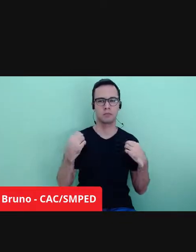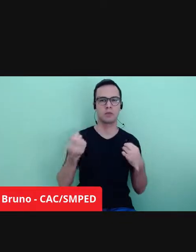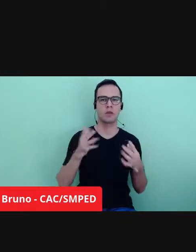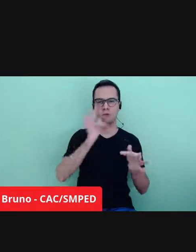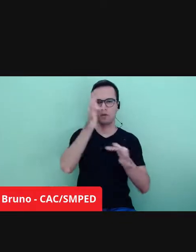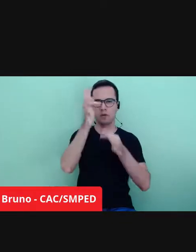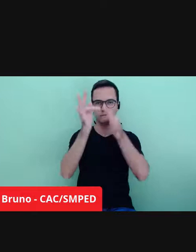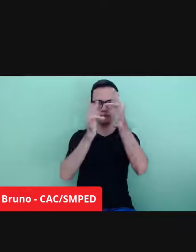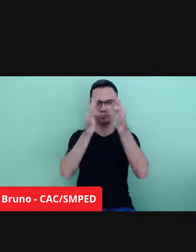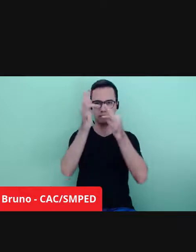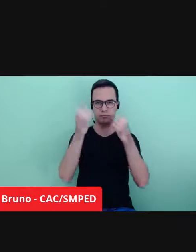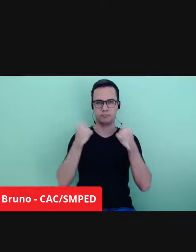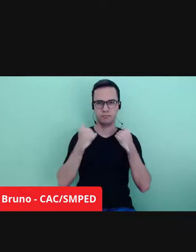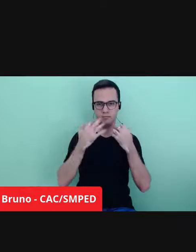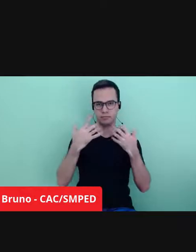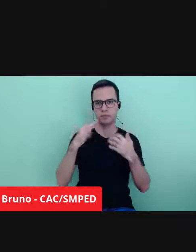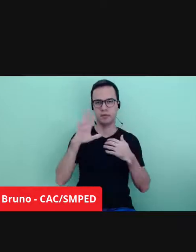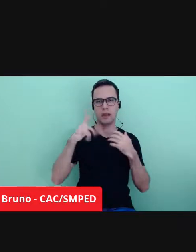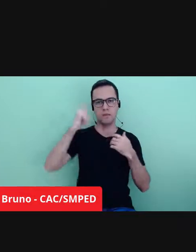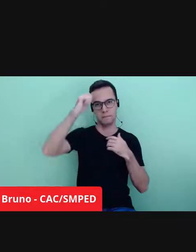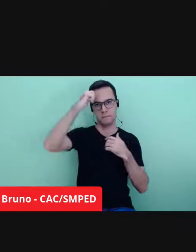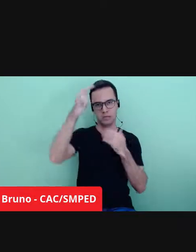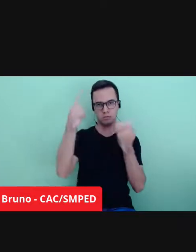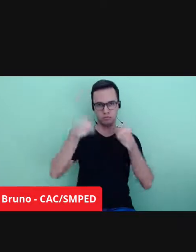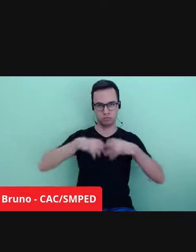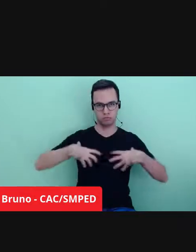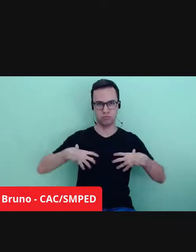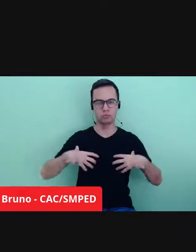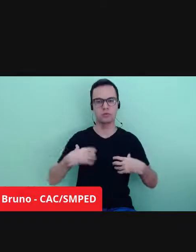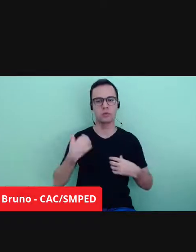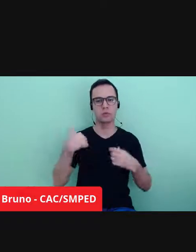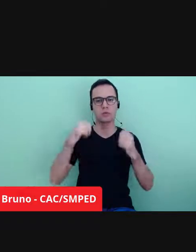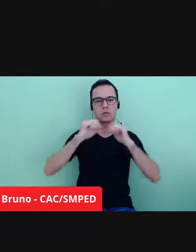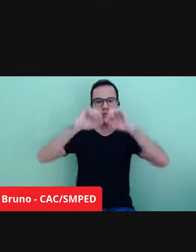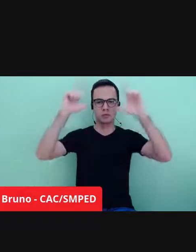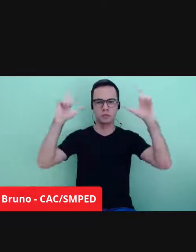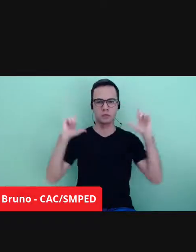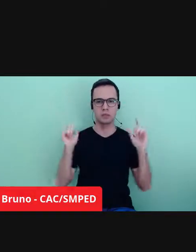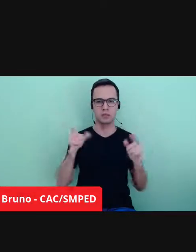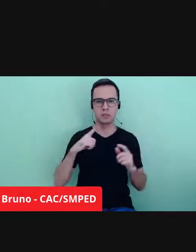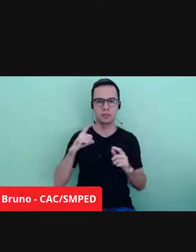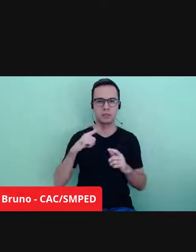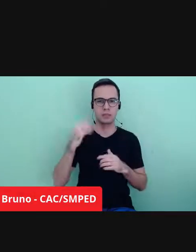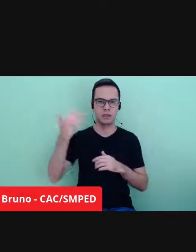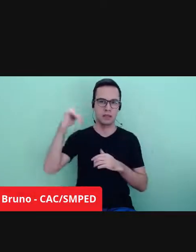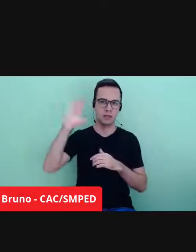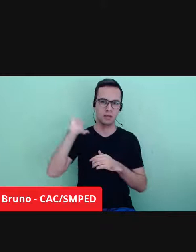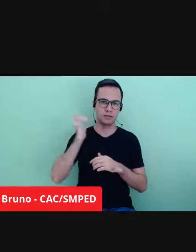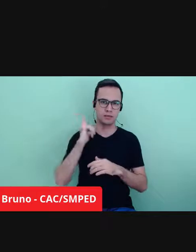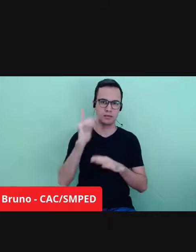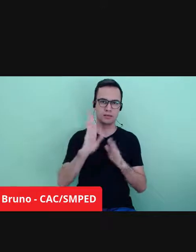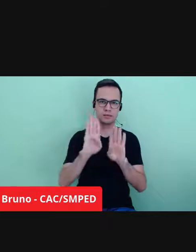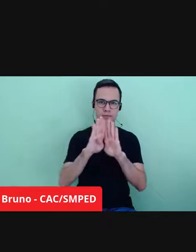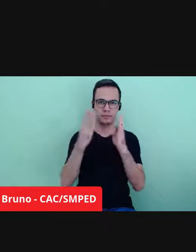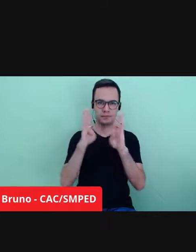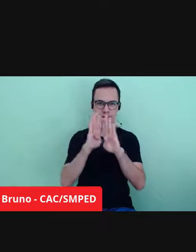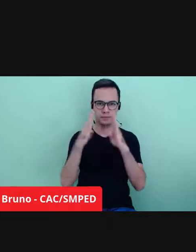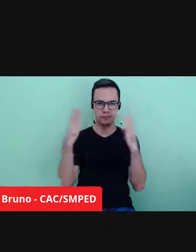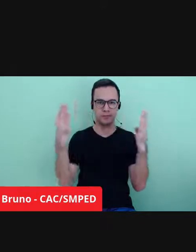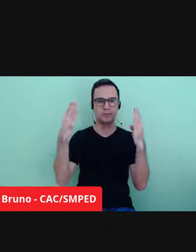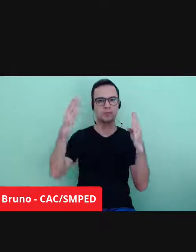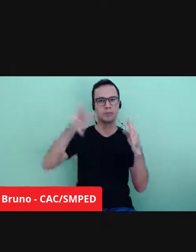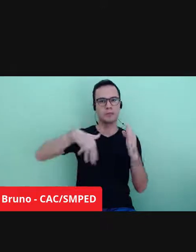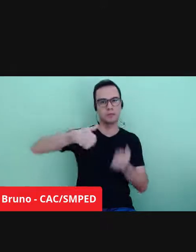florida, mas de fundo preto. Eu estou num quarto que tem uma porta atrás de mim com umas